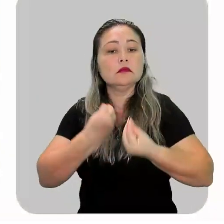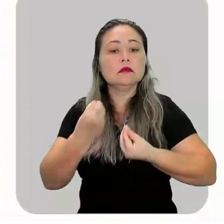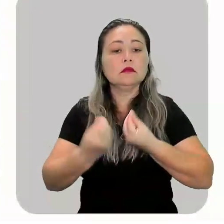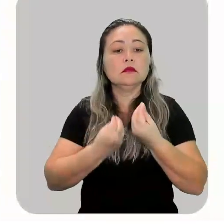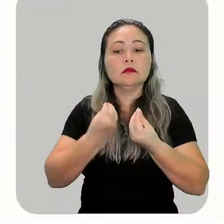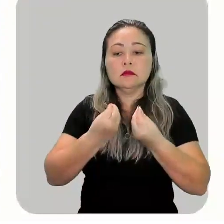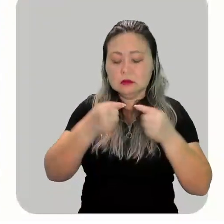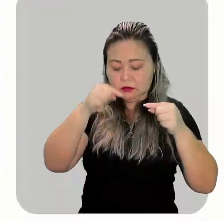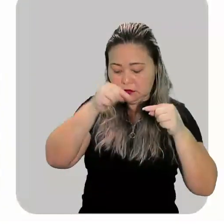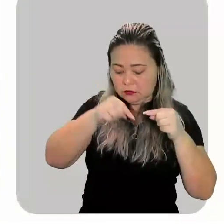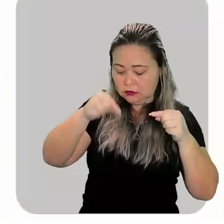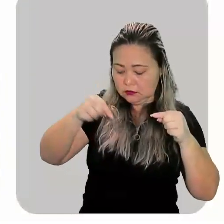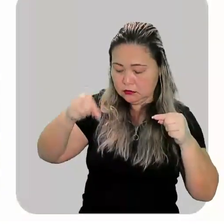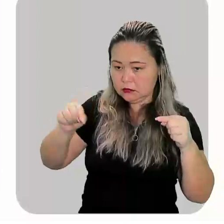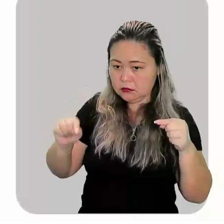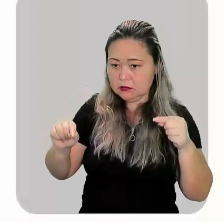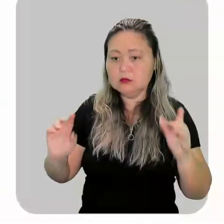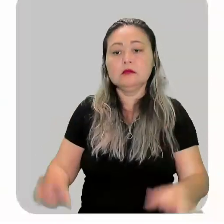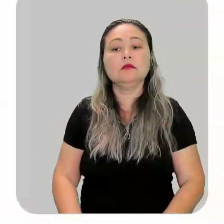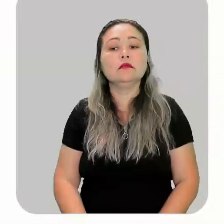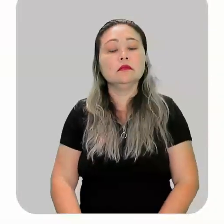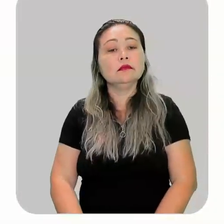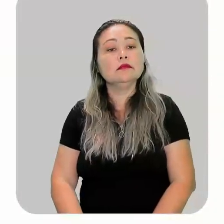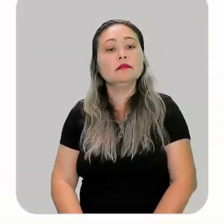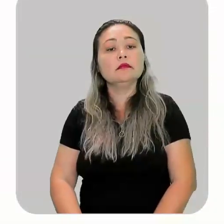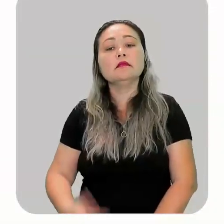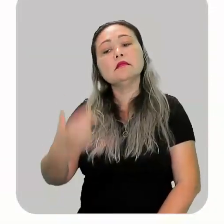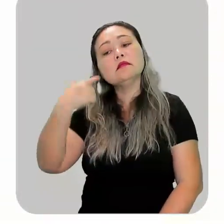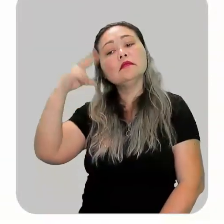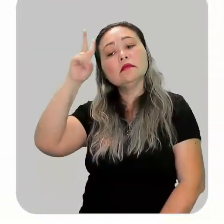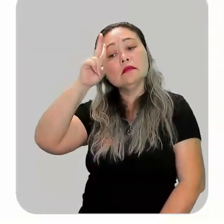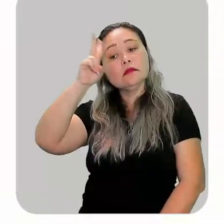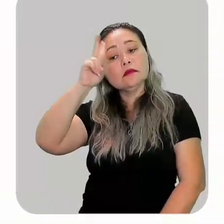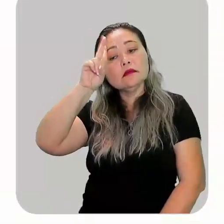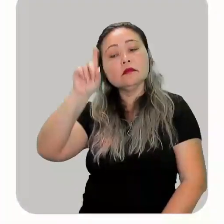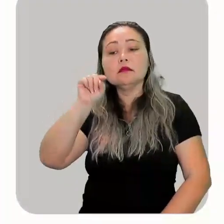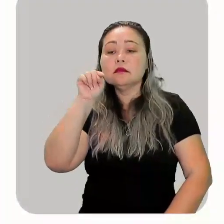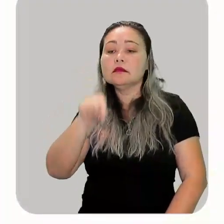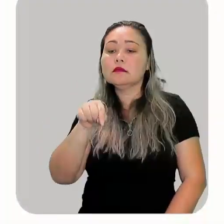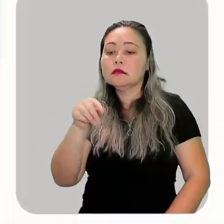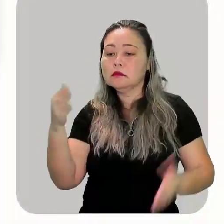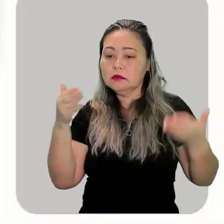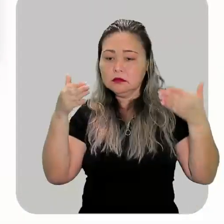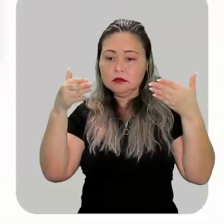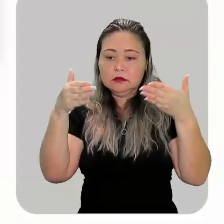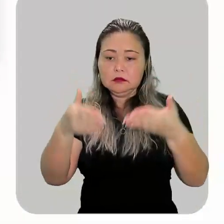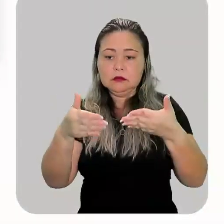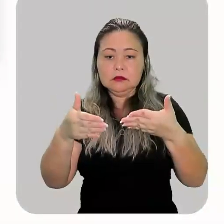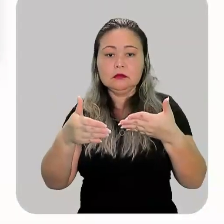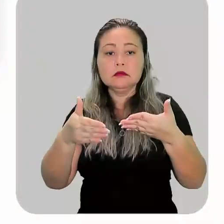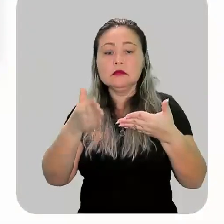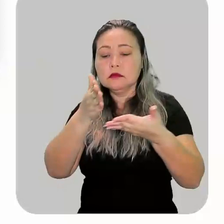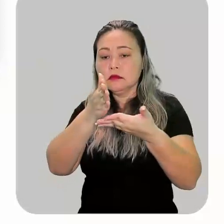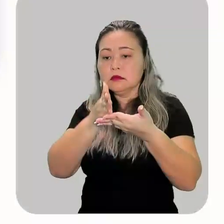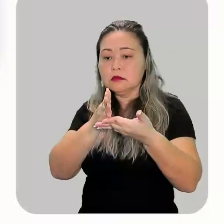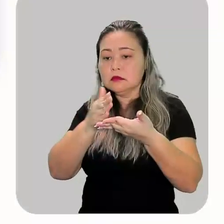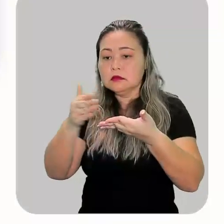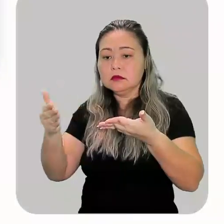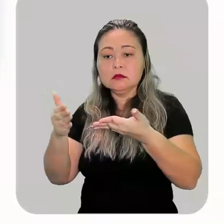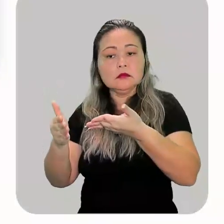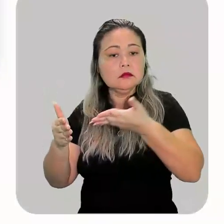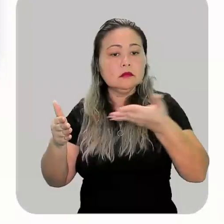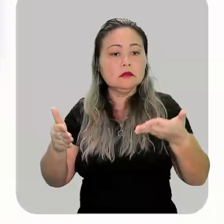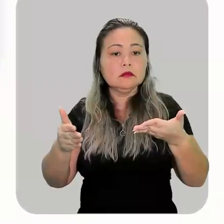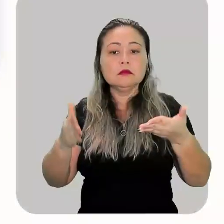de alinhamento de 3 pontos. Relembrando o ponto médio. Ponto médio é o ponto que divide o segmento da